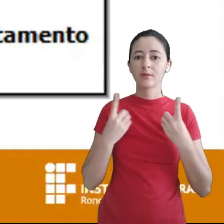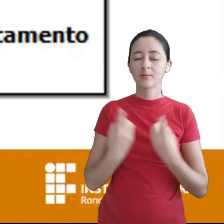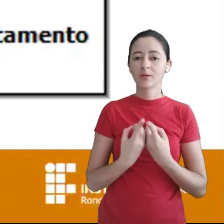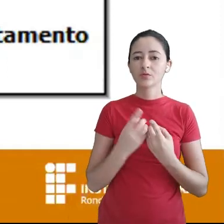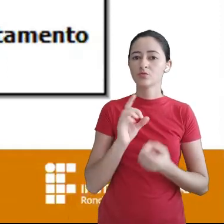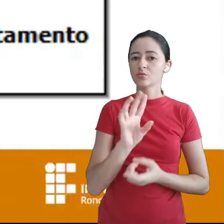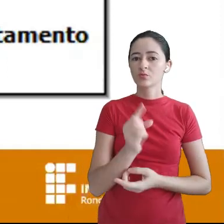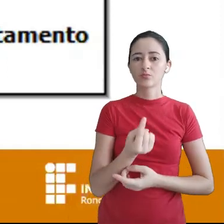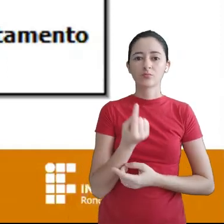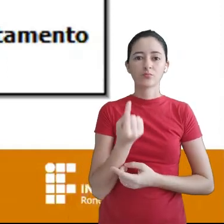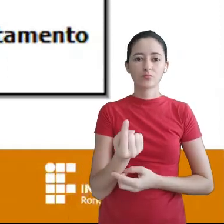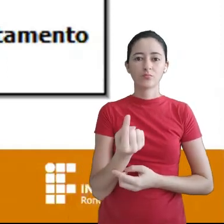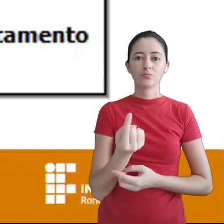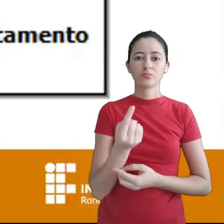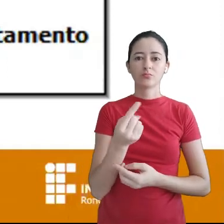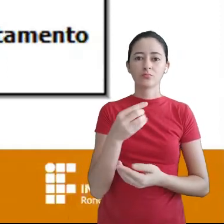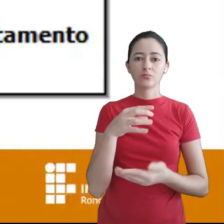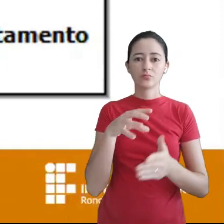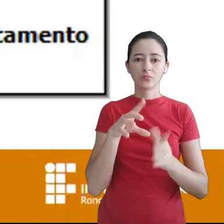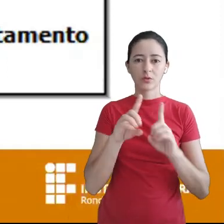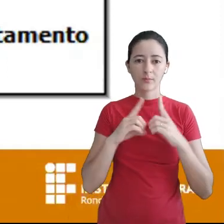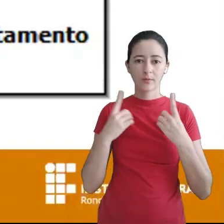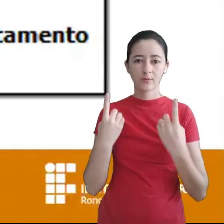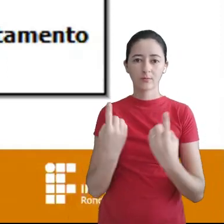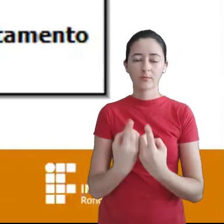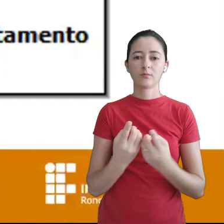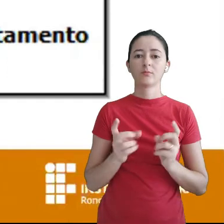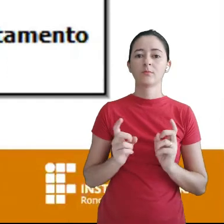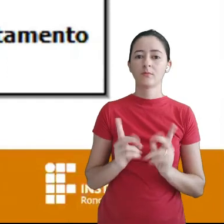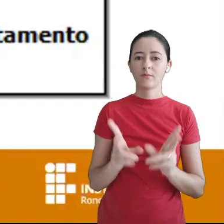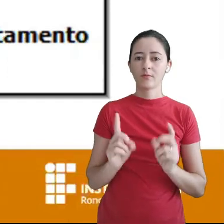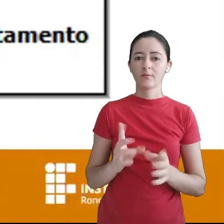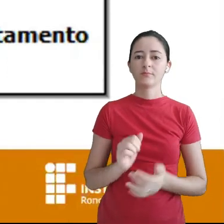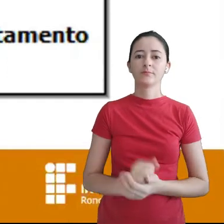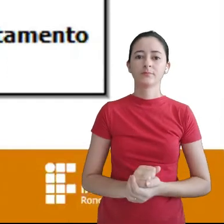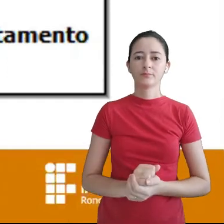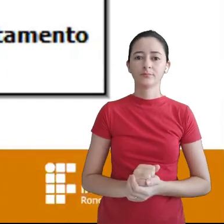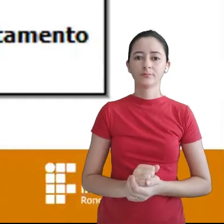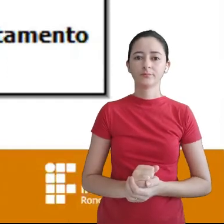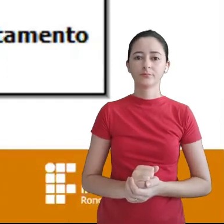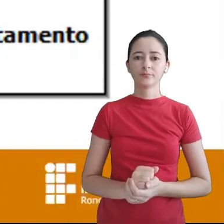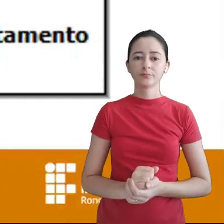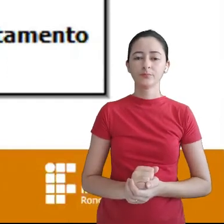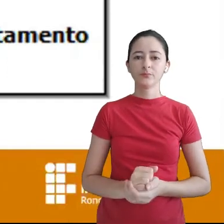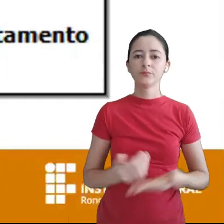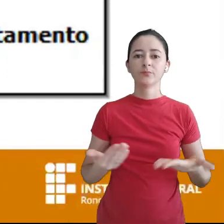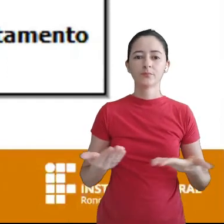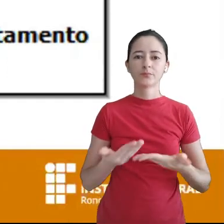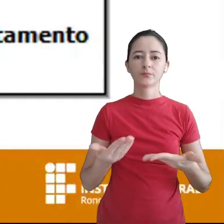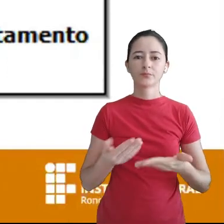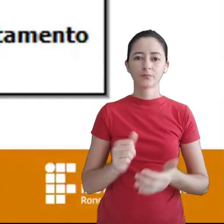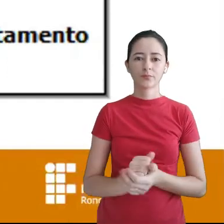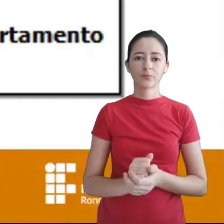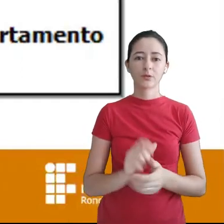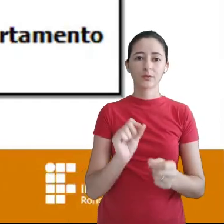ou muitos? Ou no departamento de vendas e contabilidade? Somente no departamento de vendas. Um por vez.